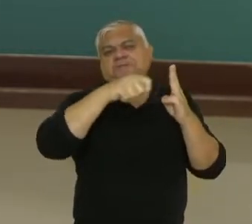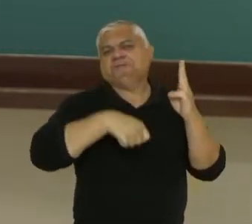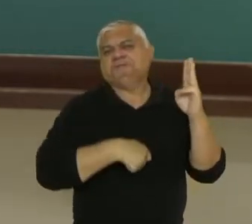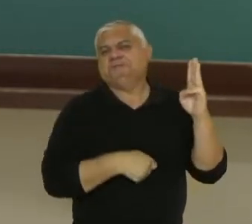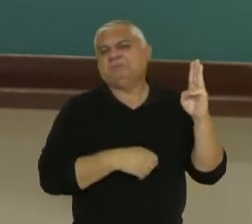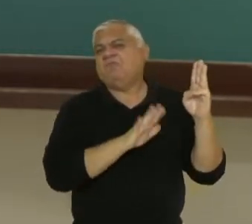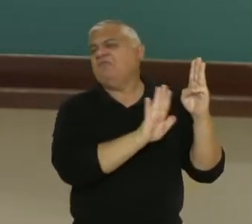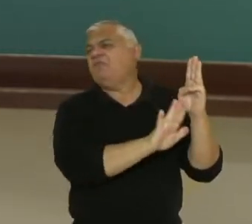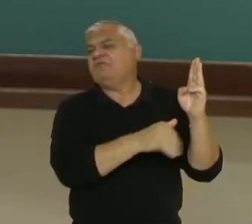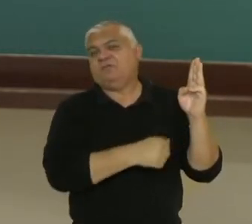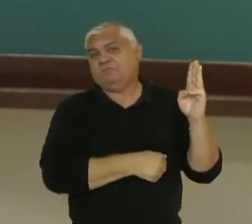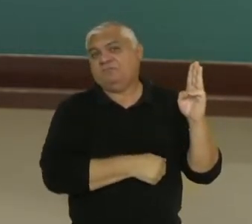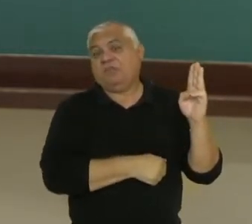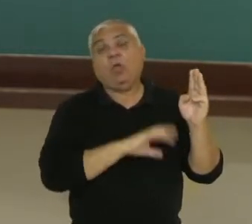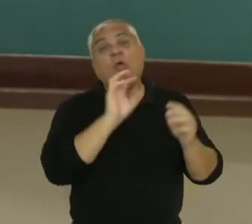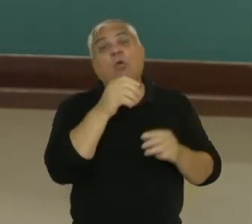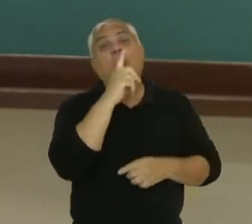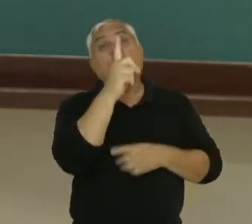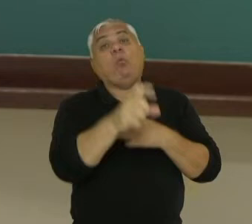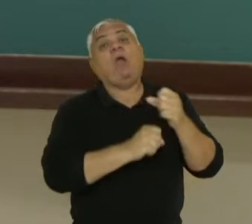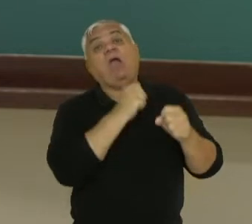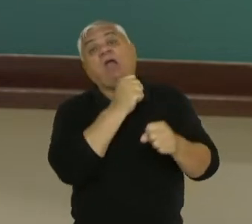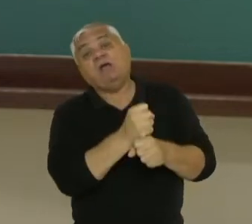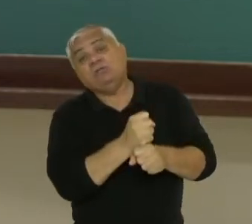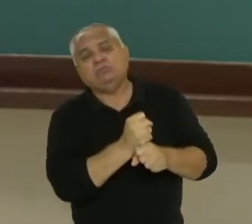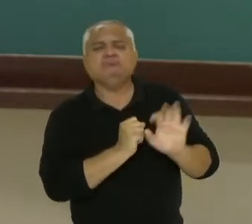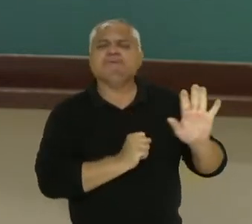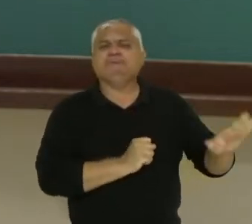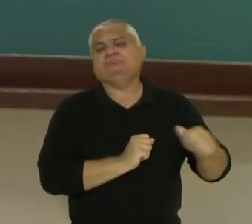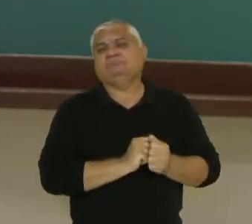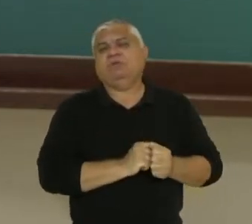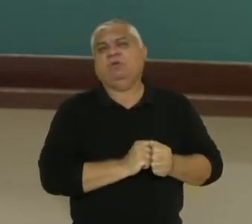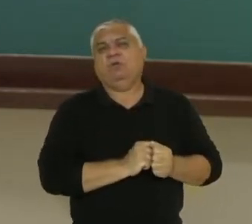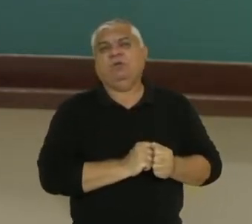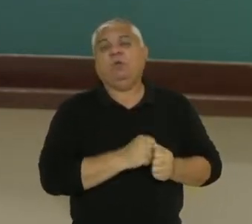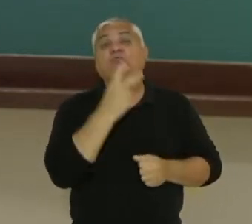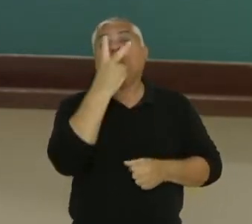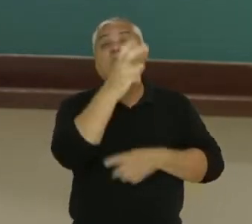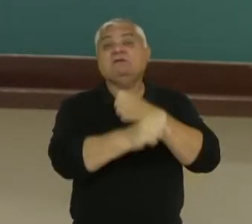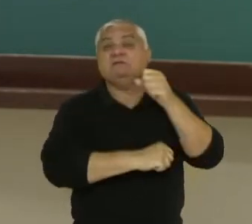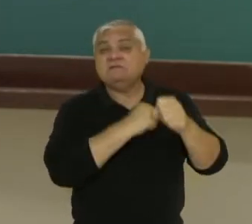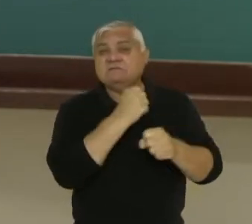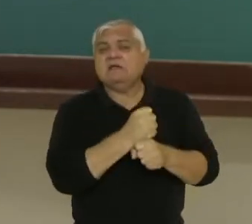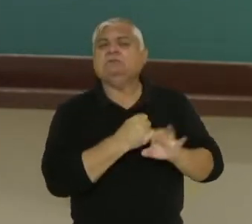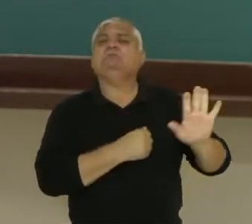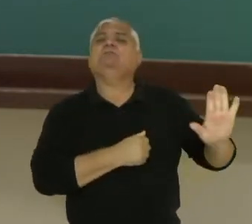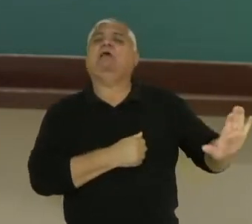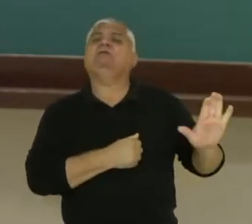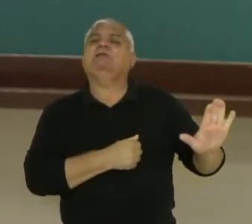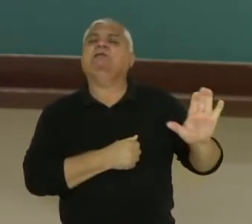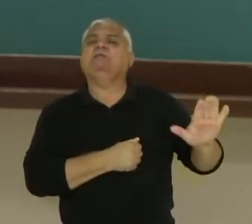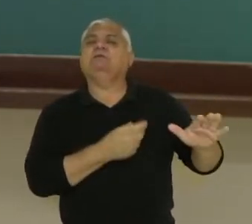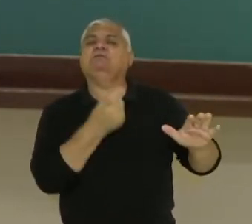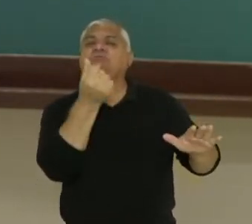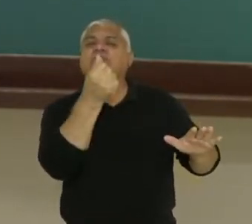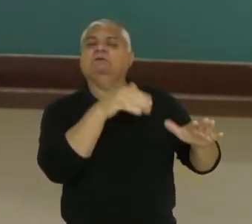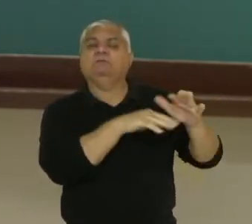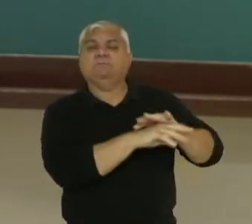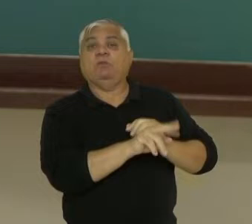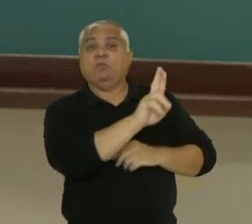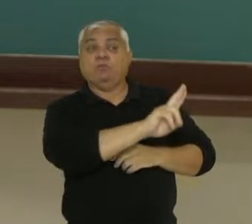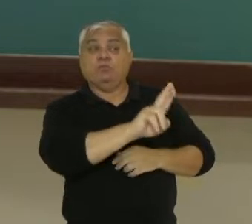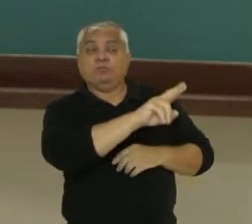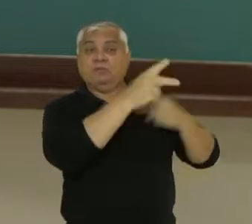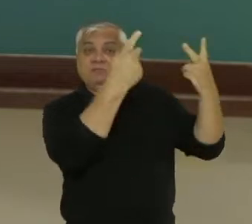ao banco por 360 dias, ou vou emprestar durante 2 anos, 720 dias. Ou seja, o banco tem